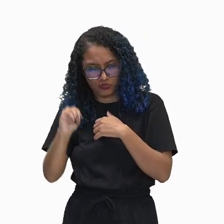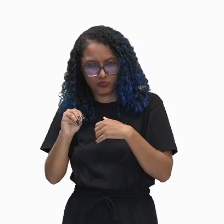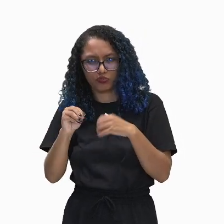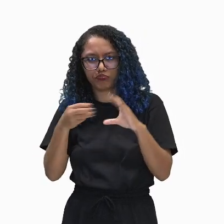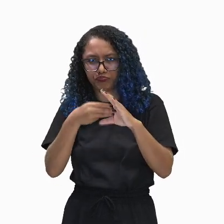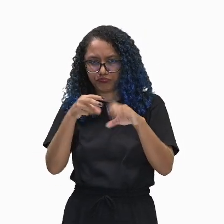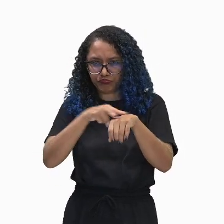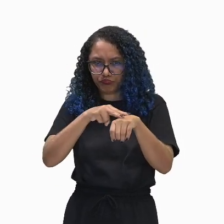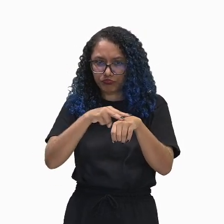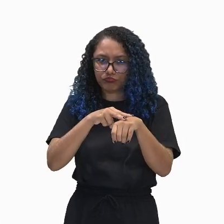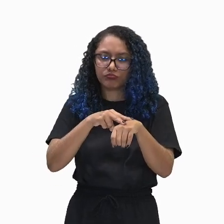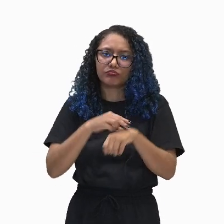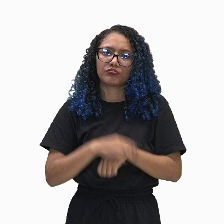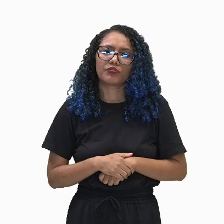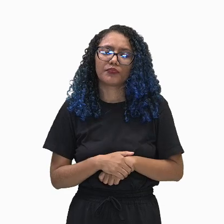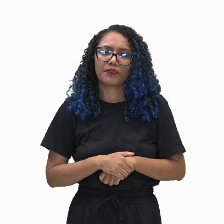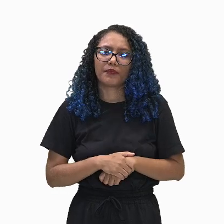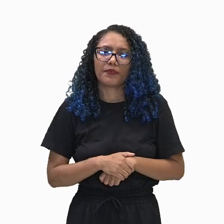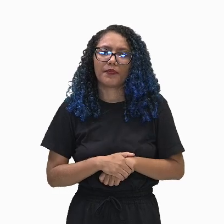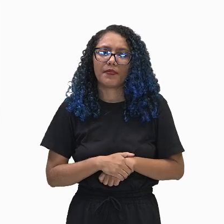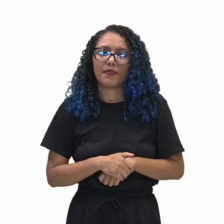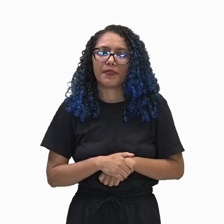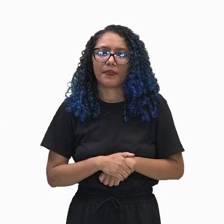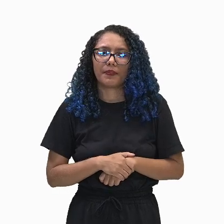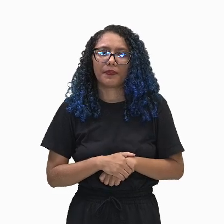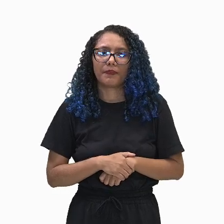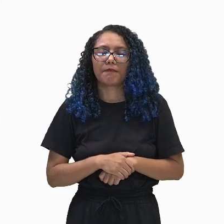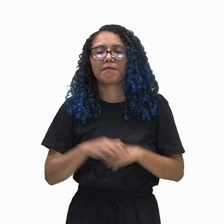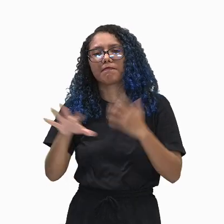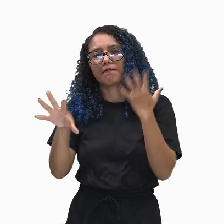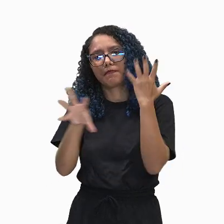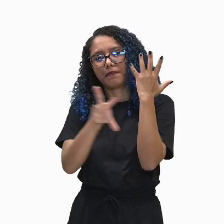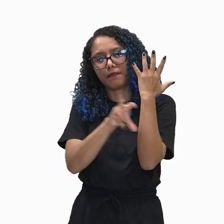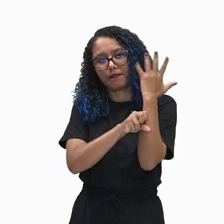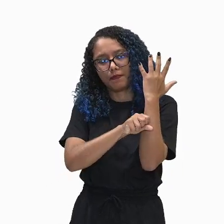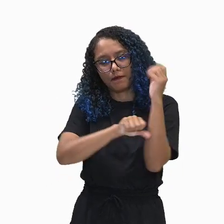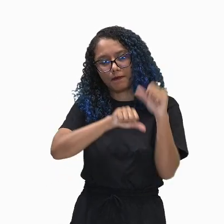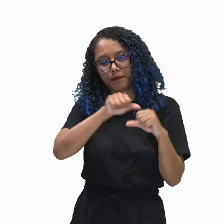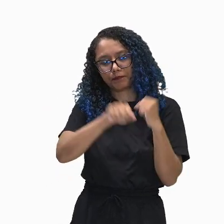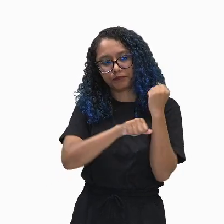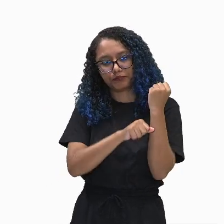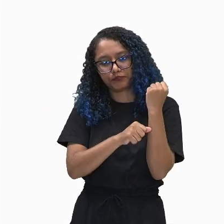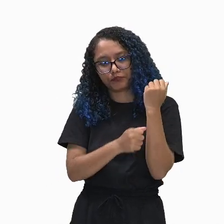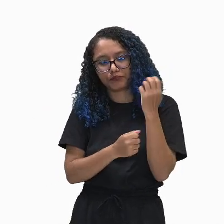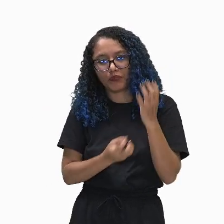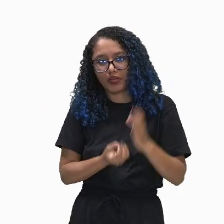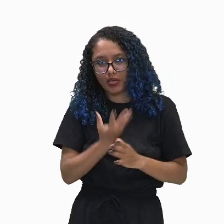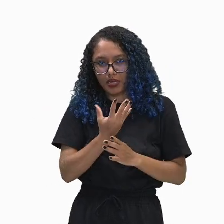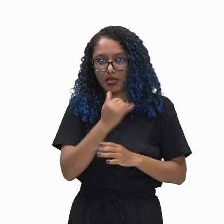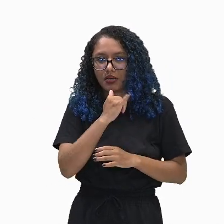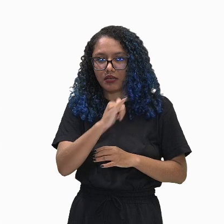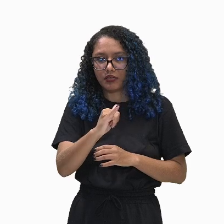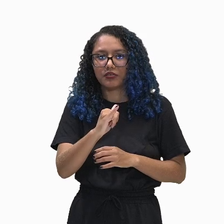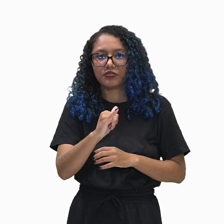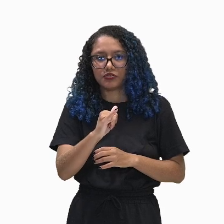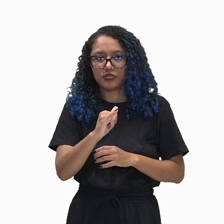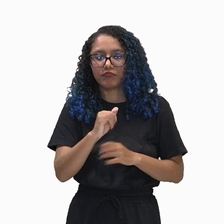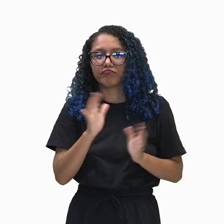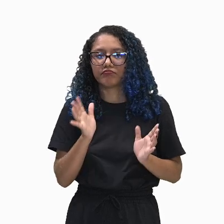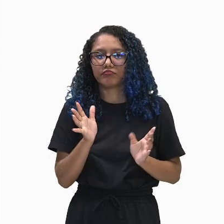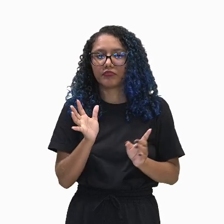ser captado, que vai gerar essa energia, ela vai impulsionar o processo de